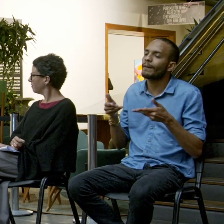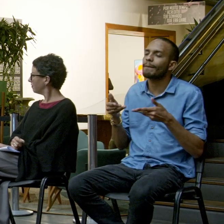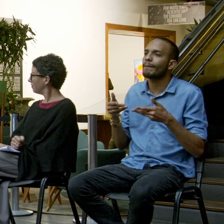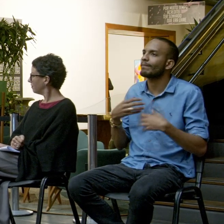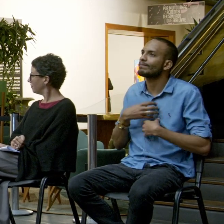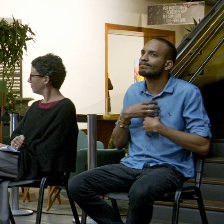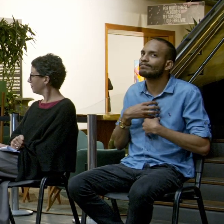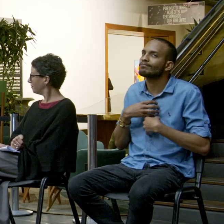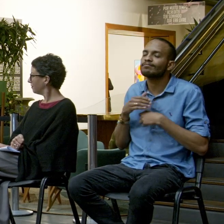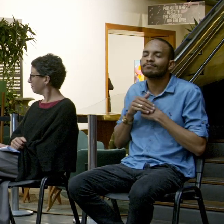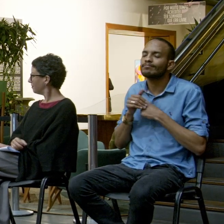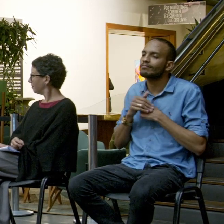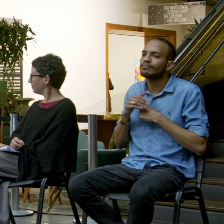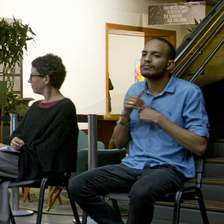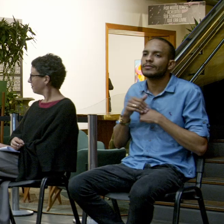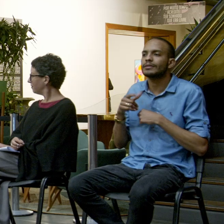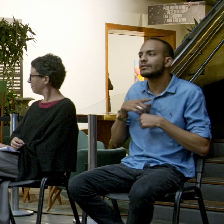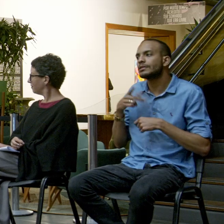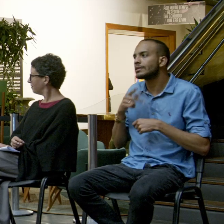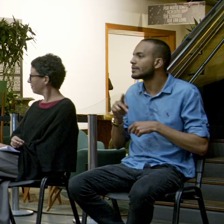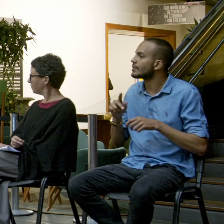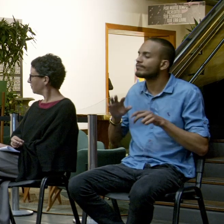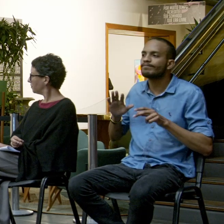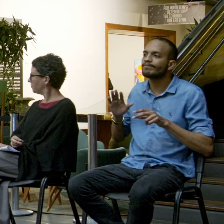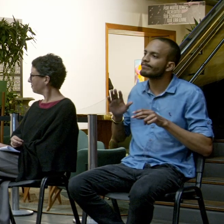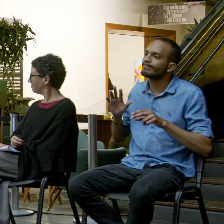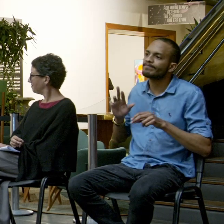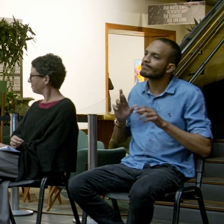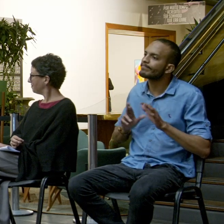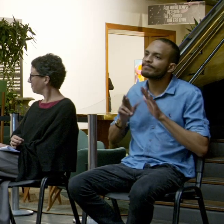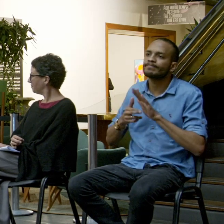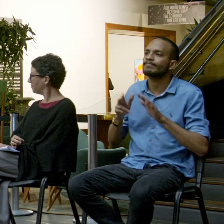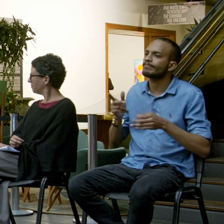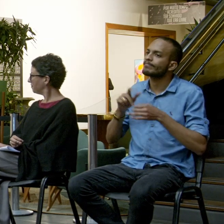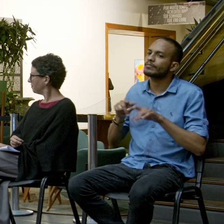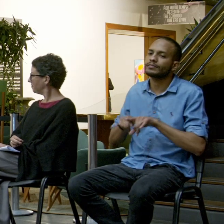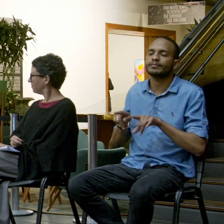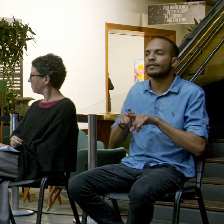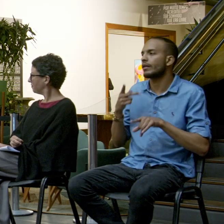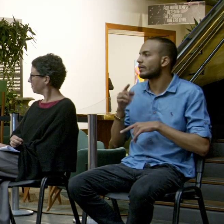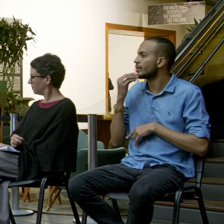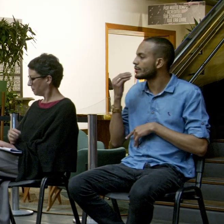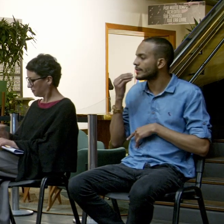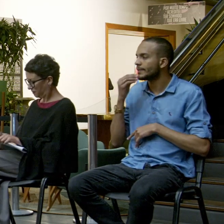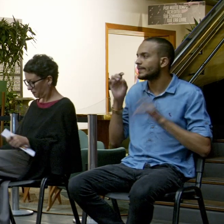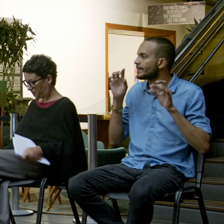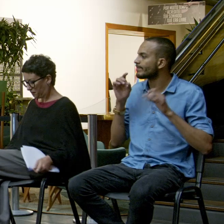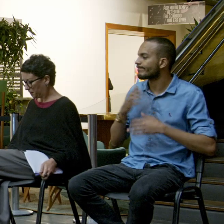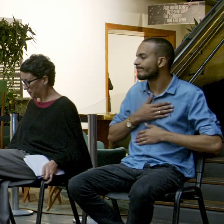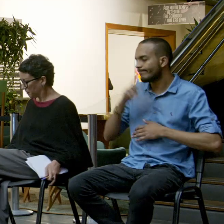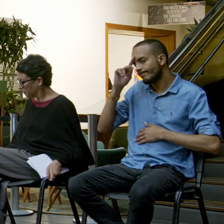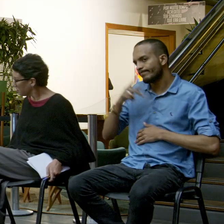foi um carinho para trazer essas lembranças de volta. E esse é um espaço que é muito especial para